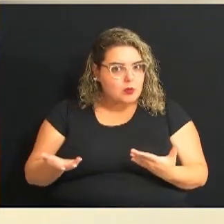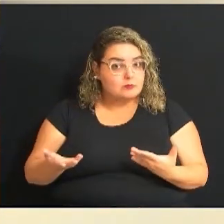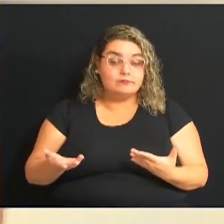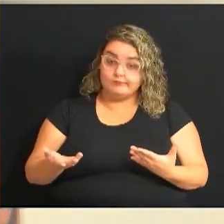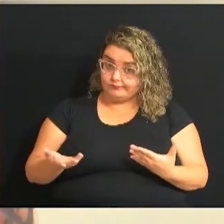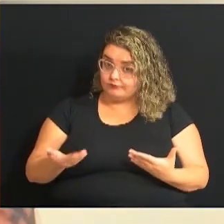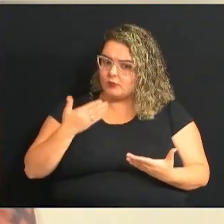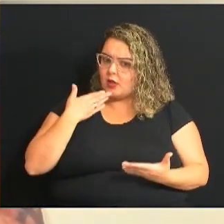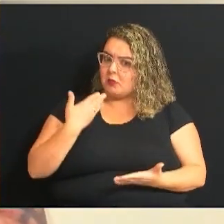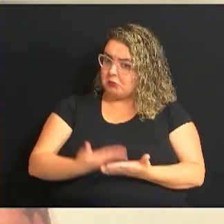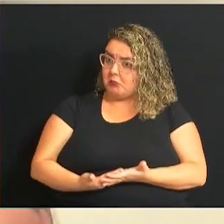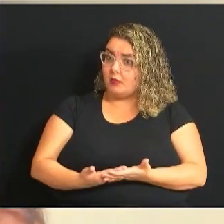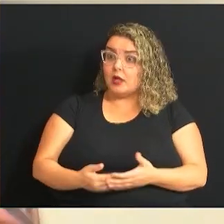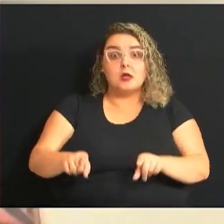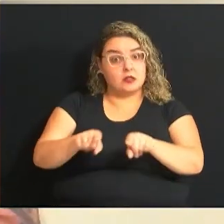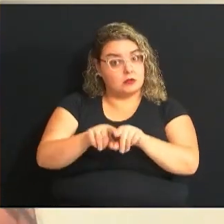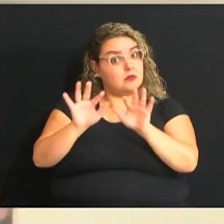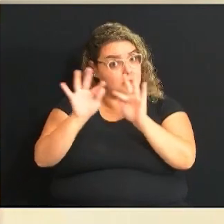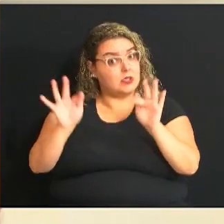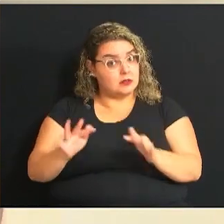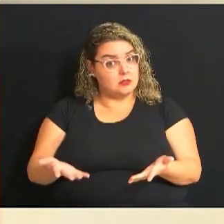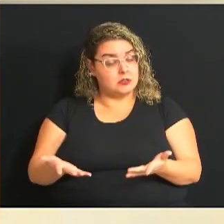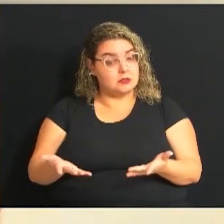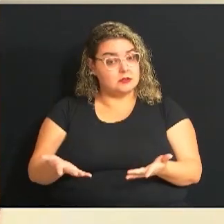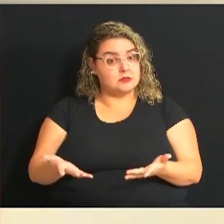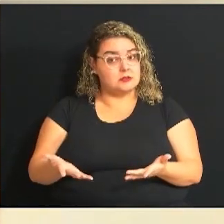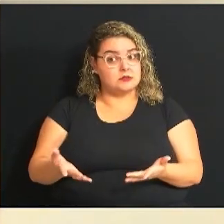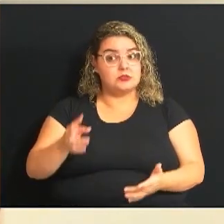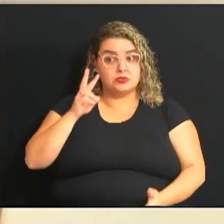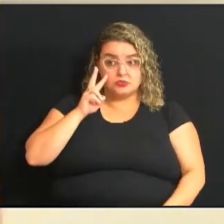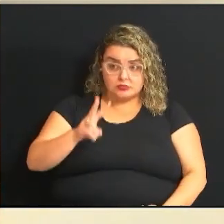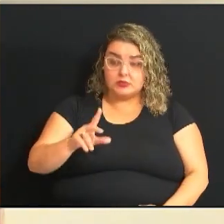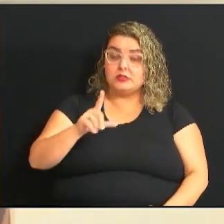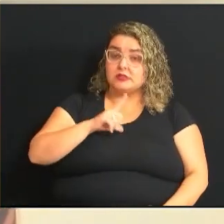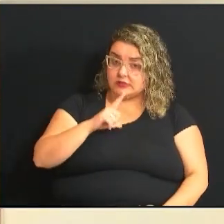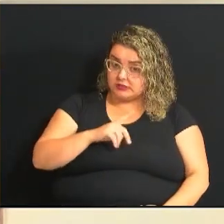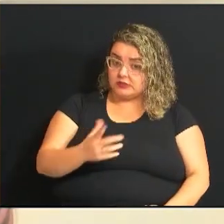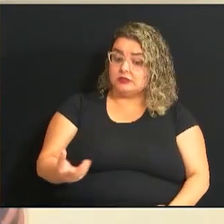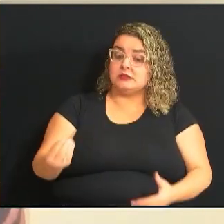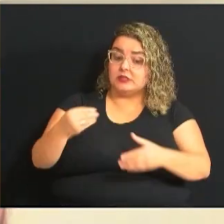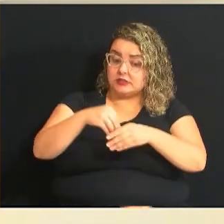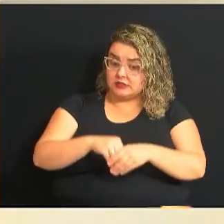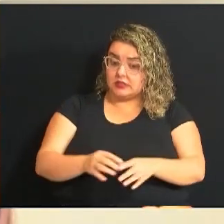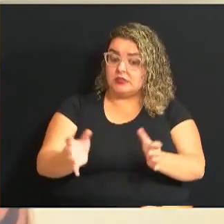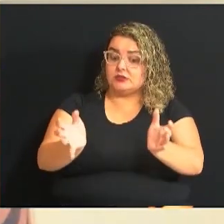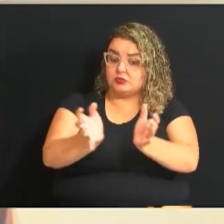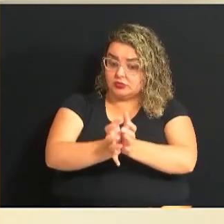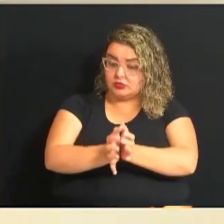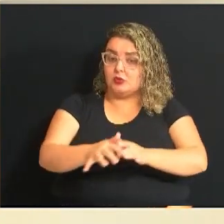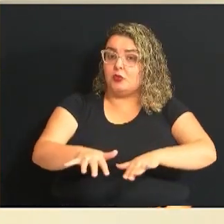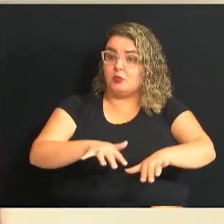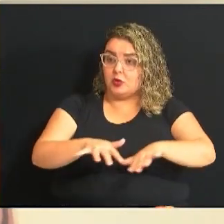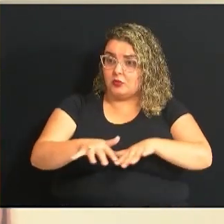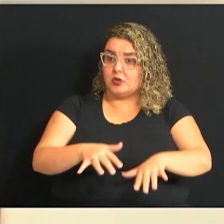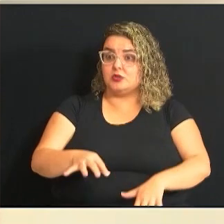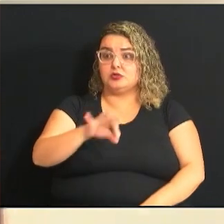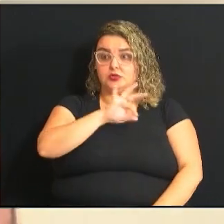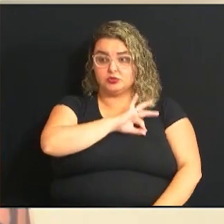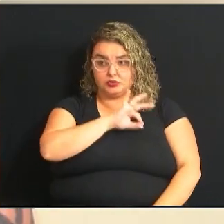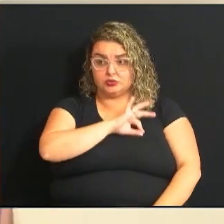assim? E aí as pessoas se espantavam e, ao mesmo tempo, ficavam felizes de ver que existe, né, um grupo, um